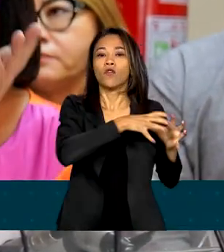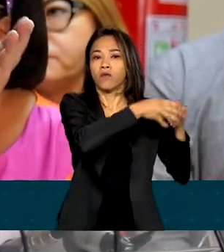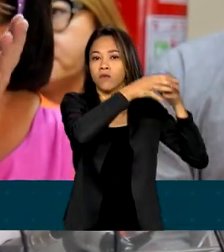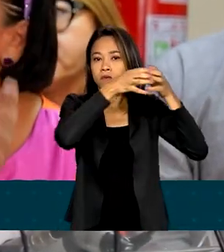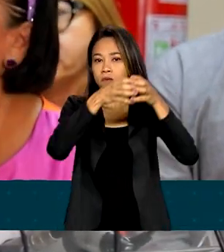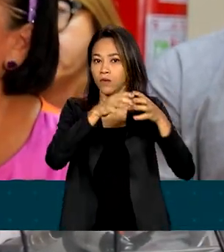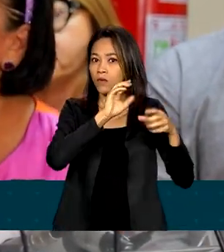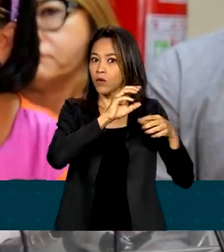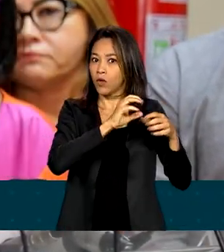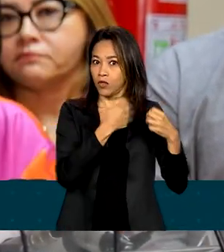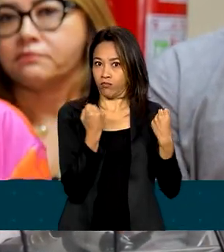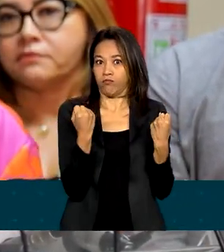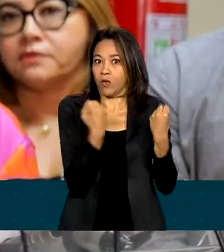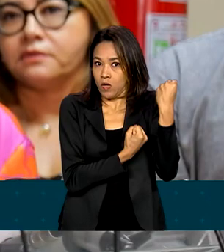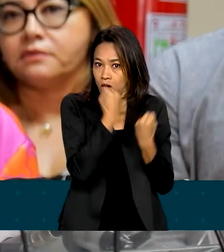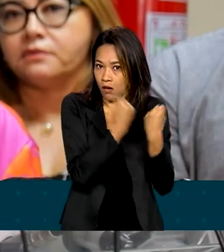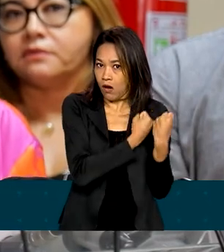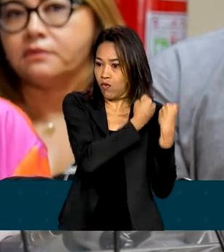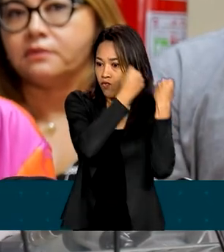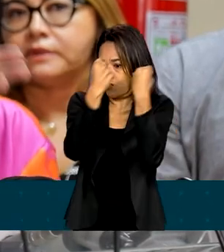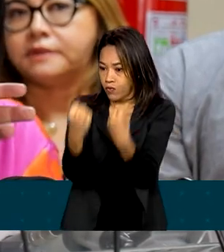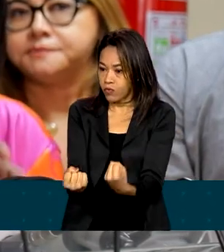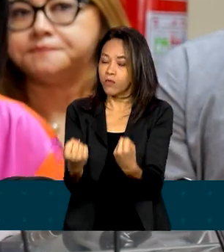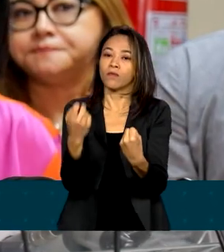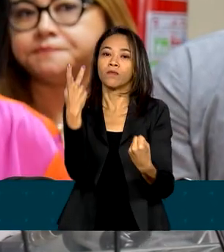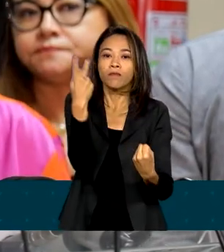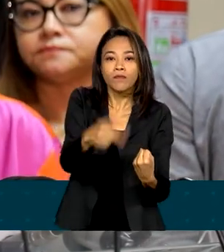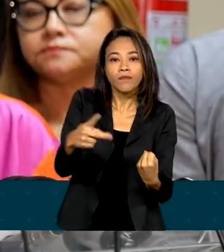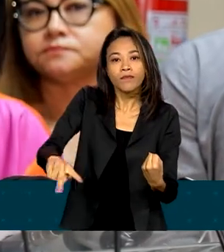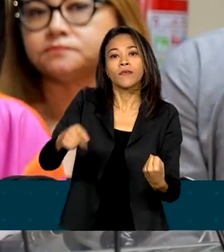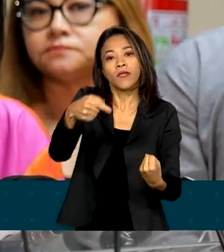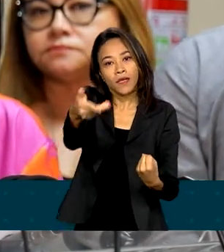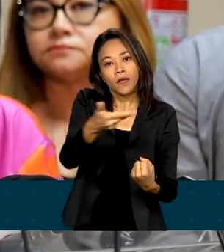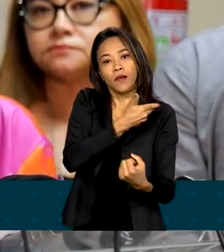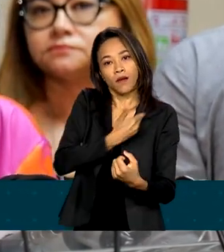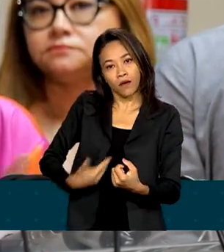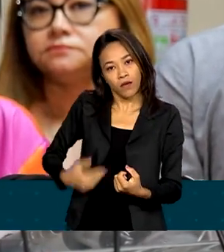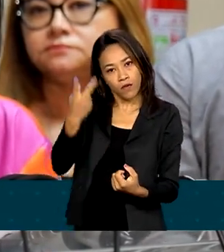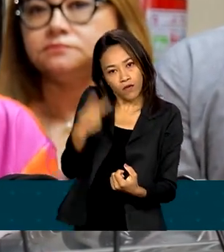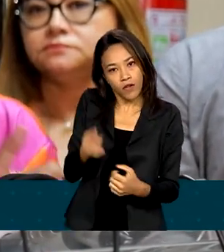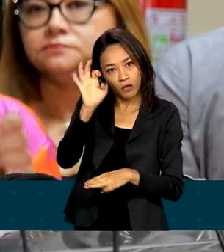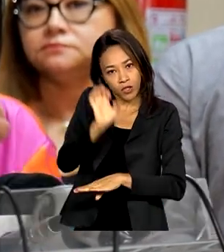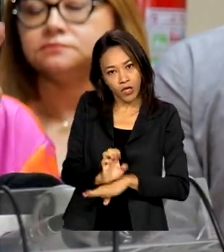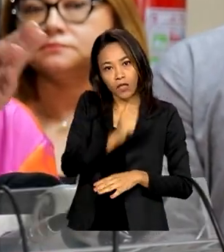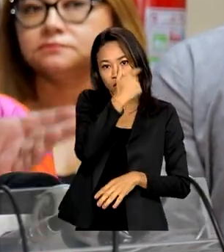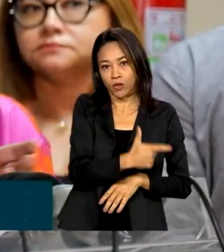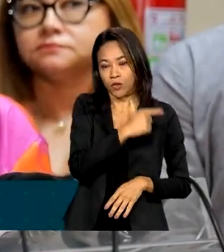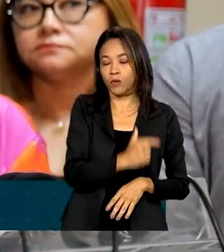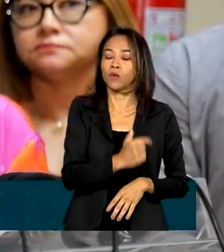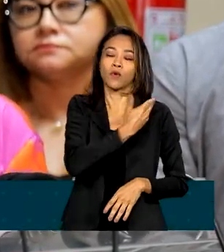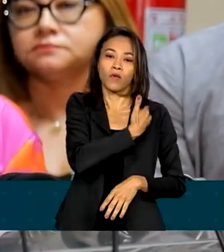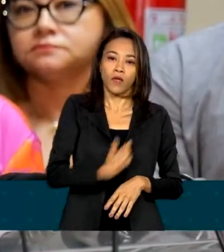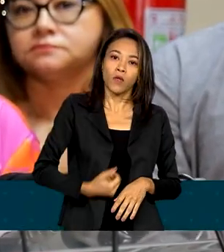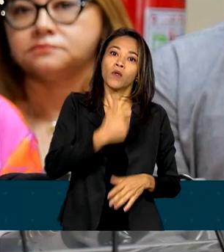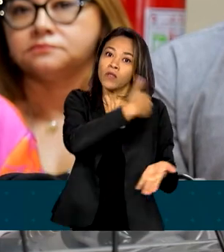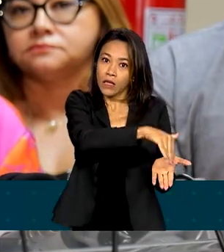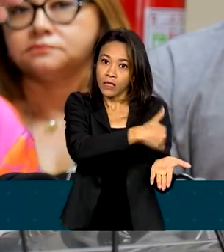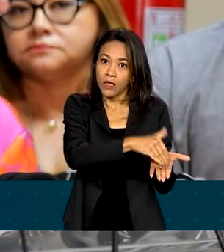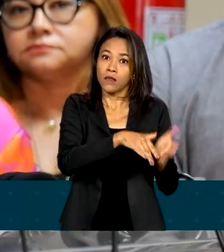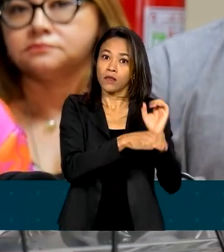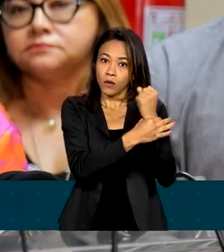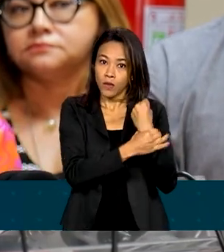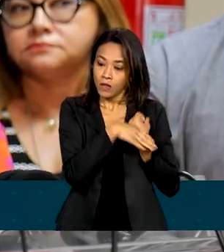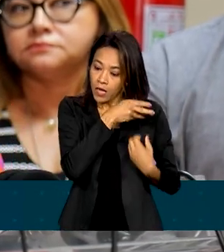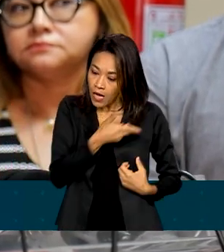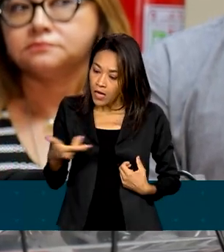que já integram o nosso patrimônio, e viaturas novas que a senhora governadora, com o senhor vice-governador e com o secretário de Segurança,